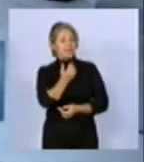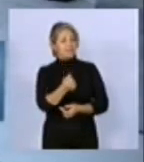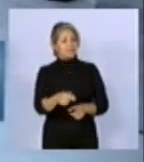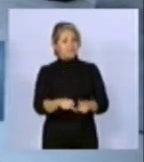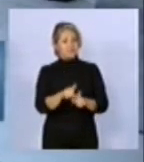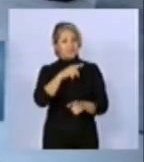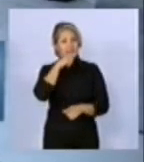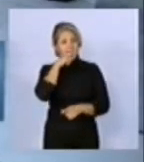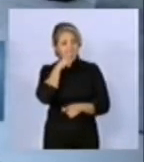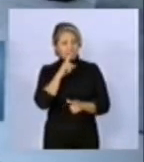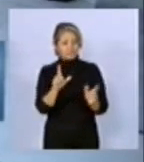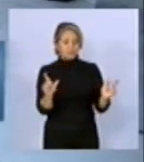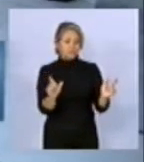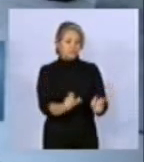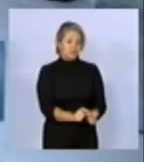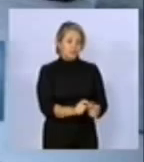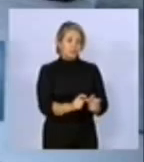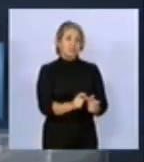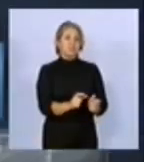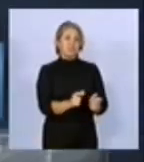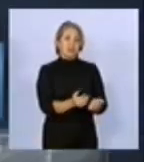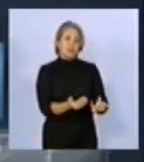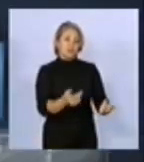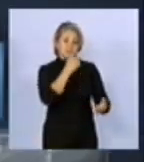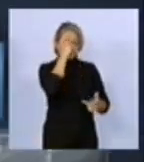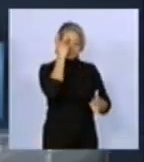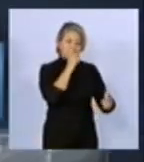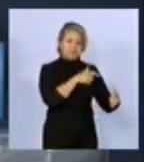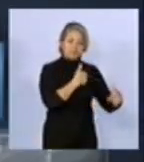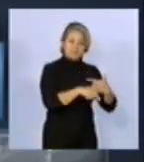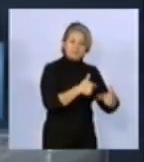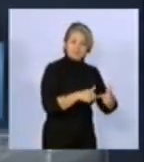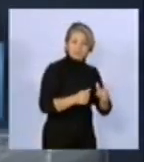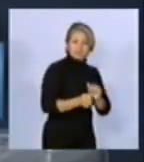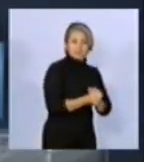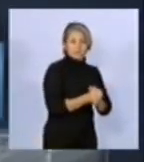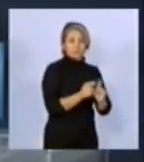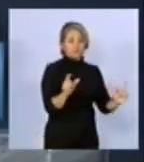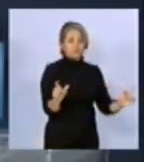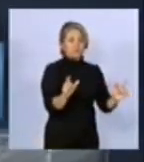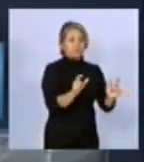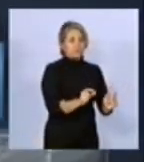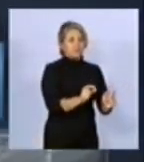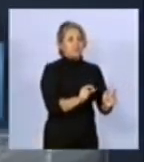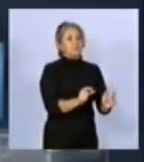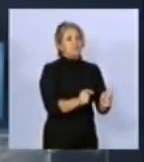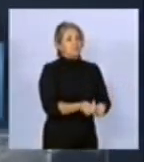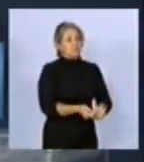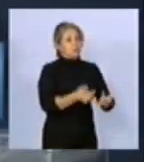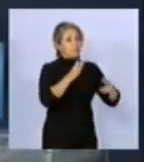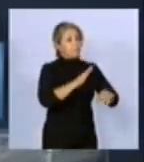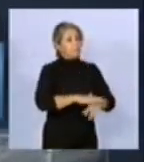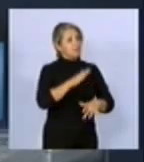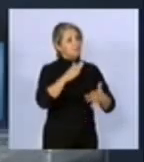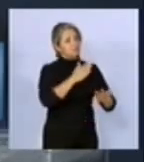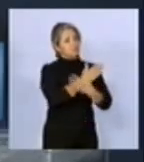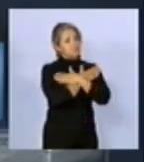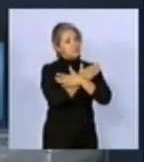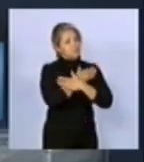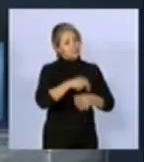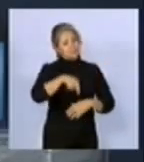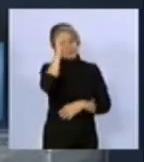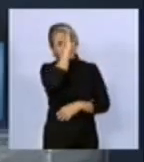de trabalhadores gerando uma elevação considerável na taxa de desemprego do país isto porque